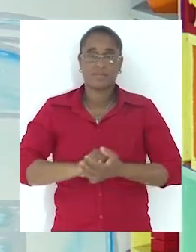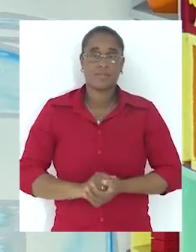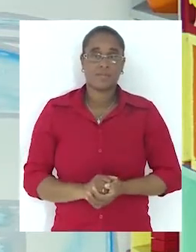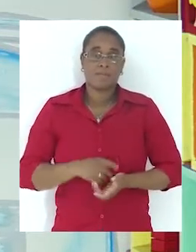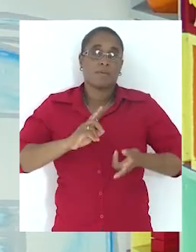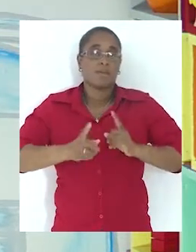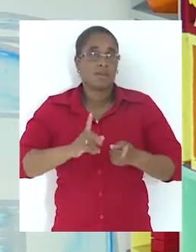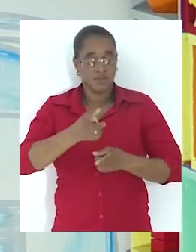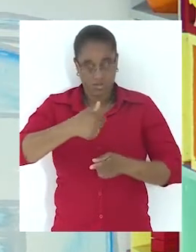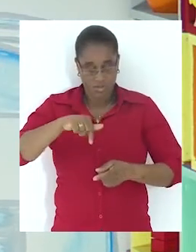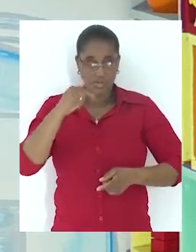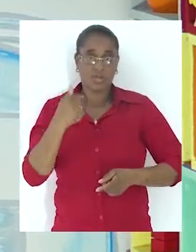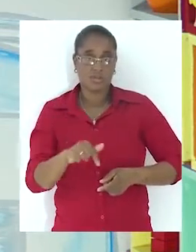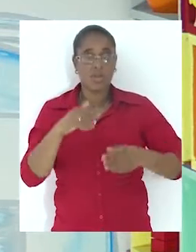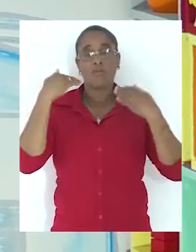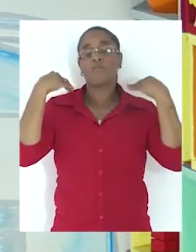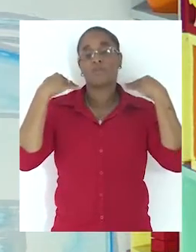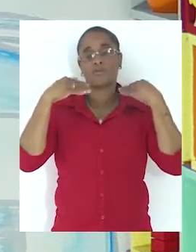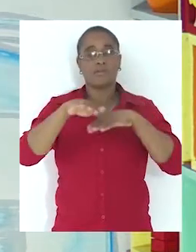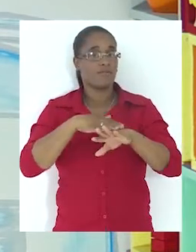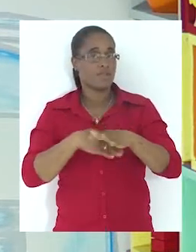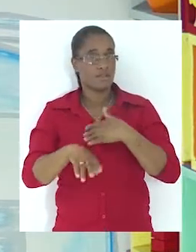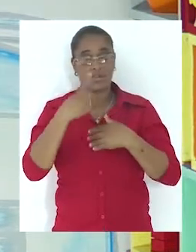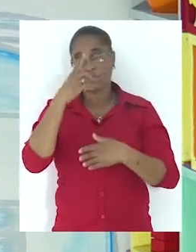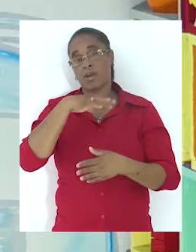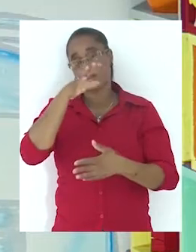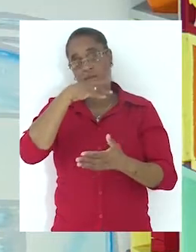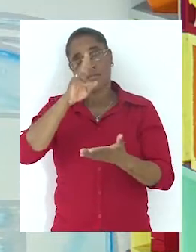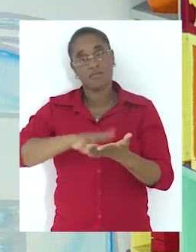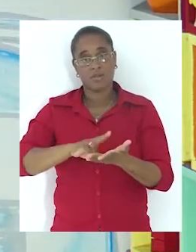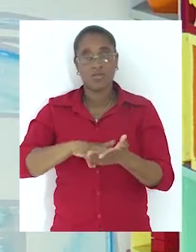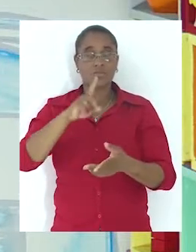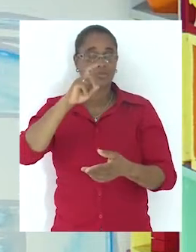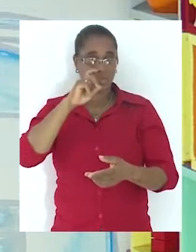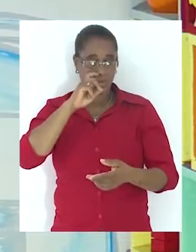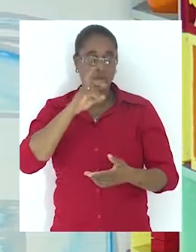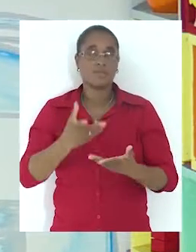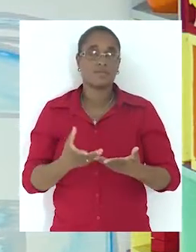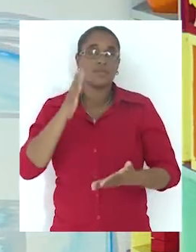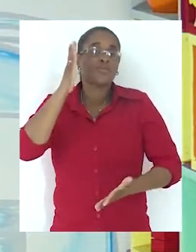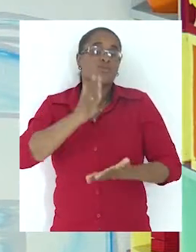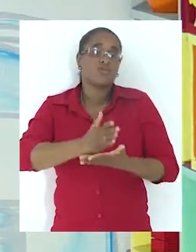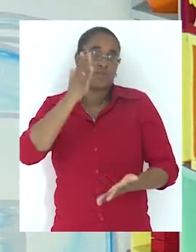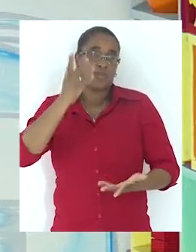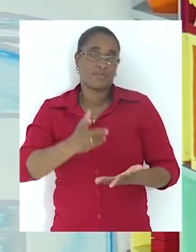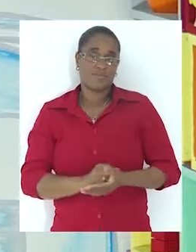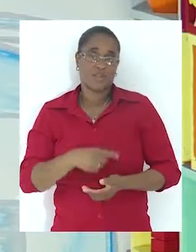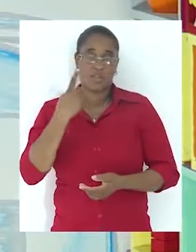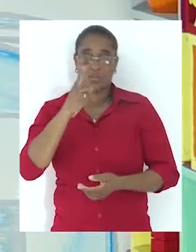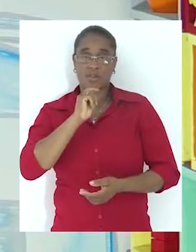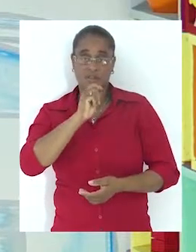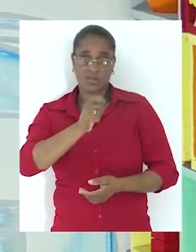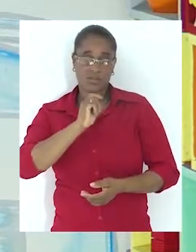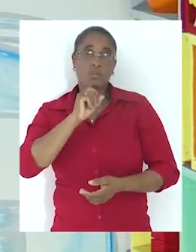que tenhamos dados de fazer uma afirmação mais segura e só através de uma